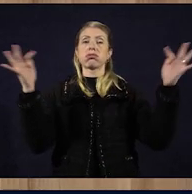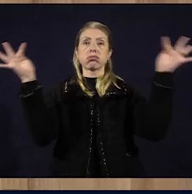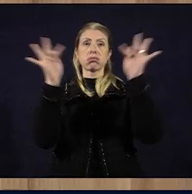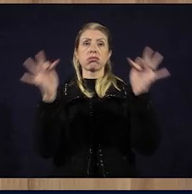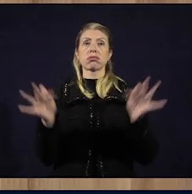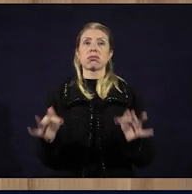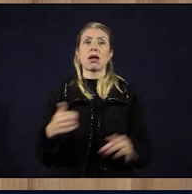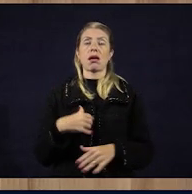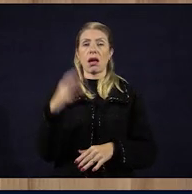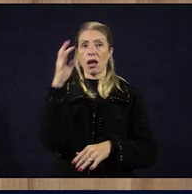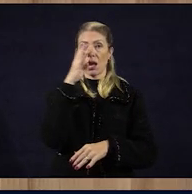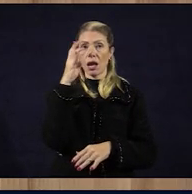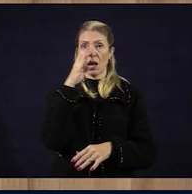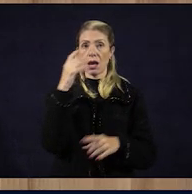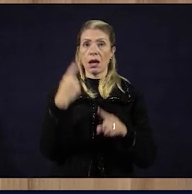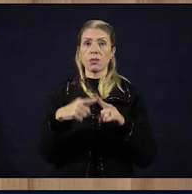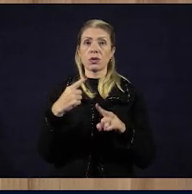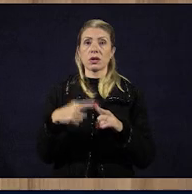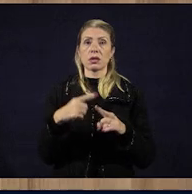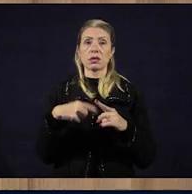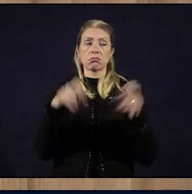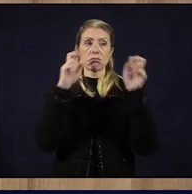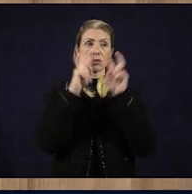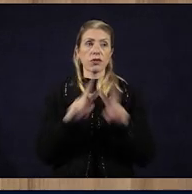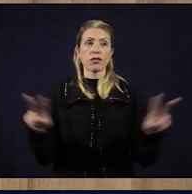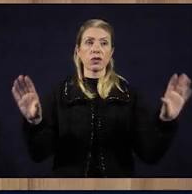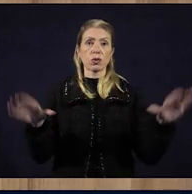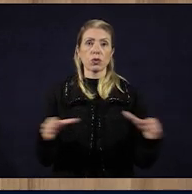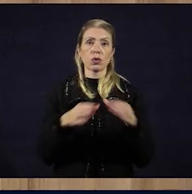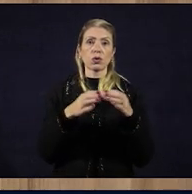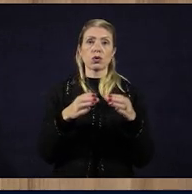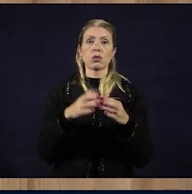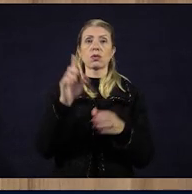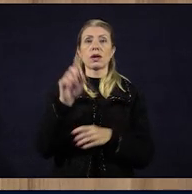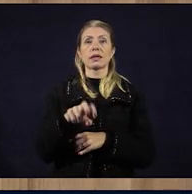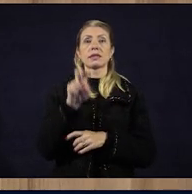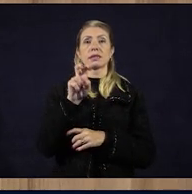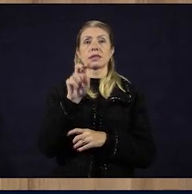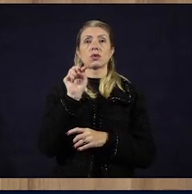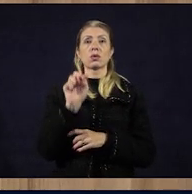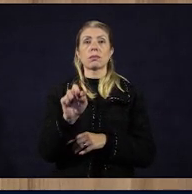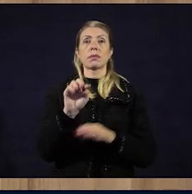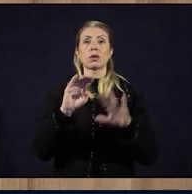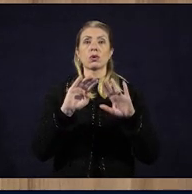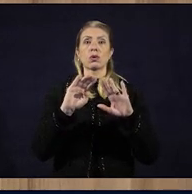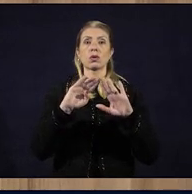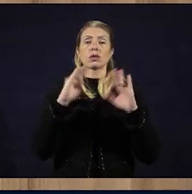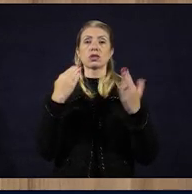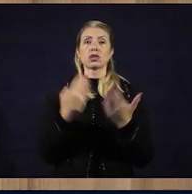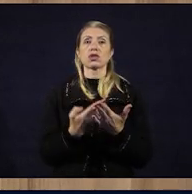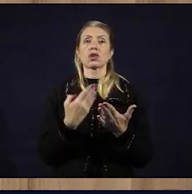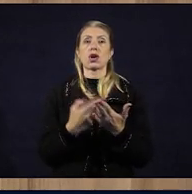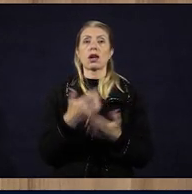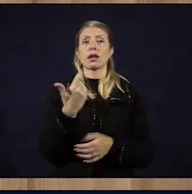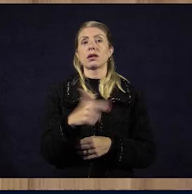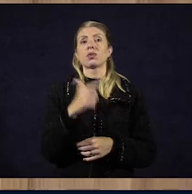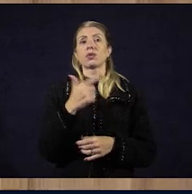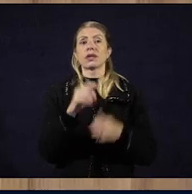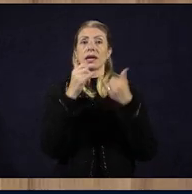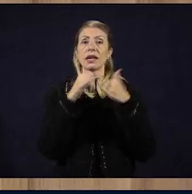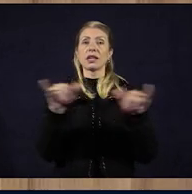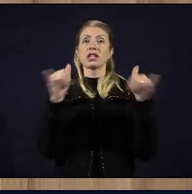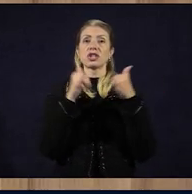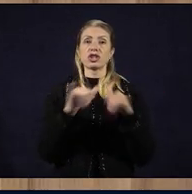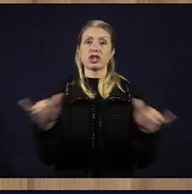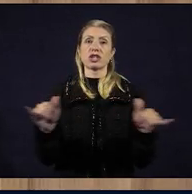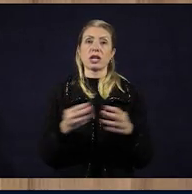encantado com o que eu vi ali naquela comunidade são cinco mil escolas que nós temos sem energia elétrica para conectar